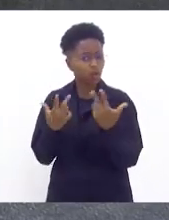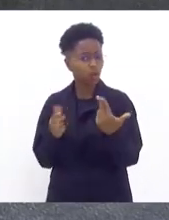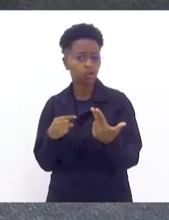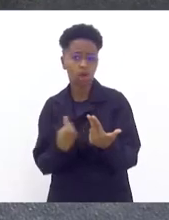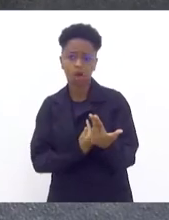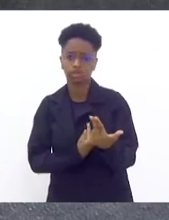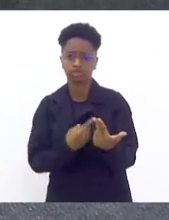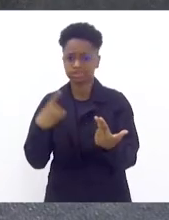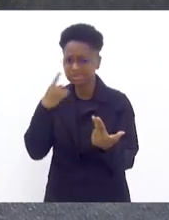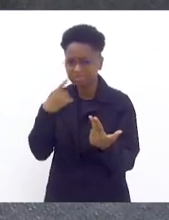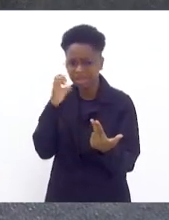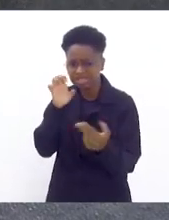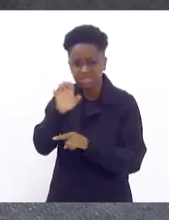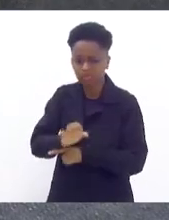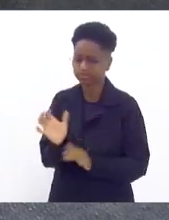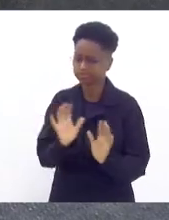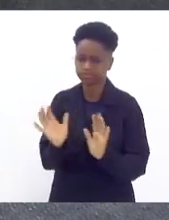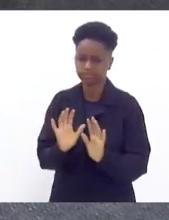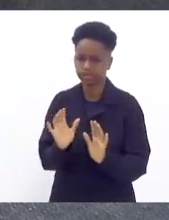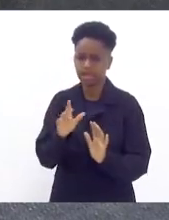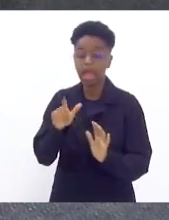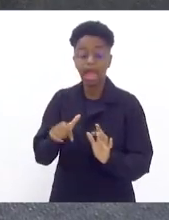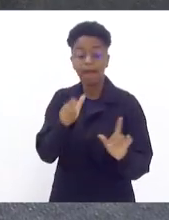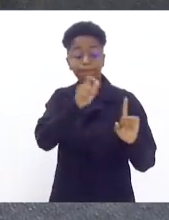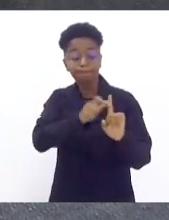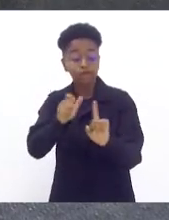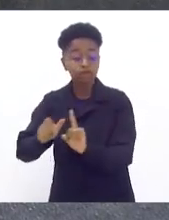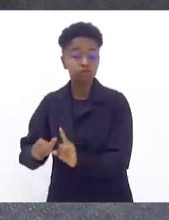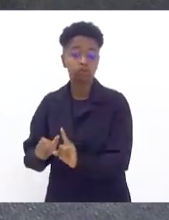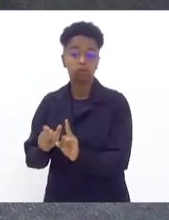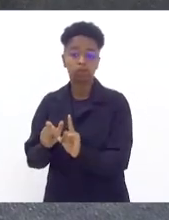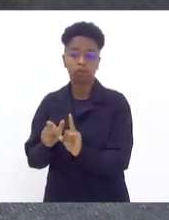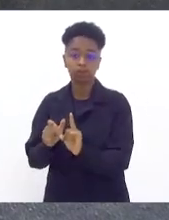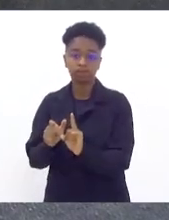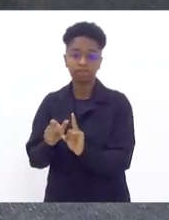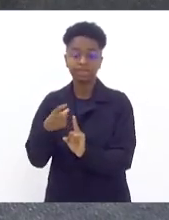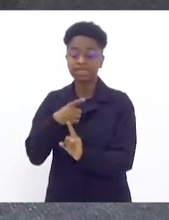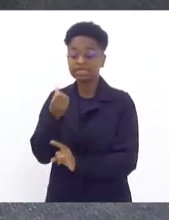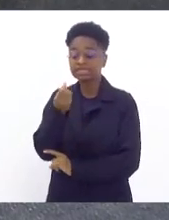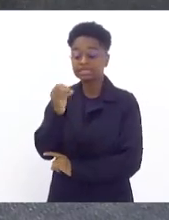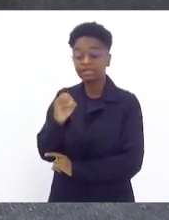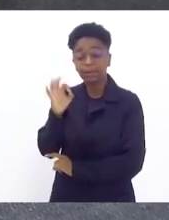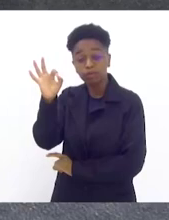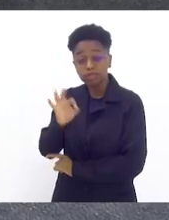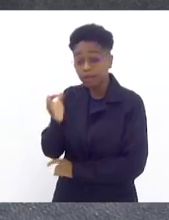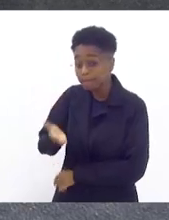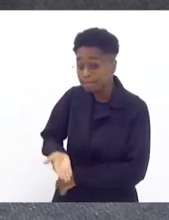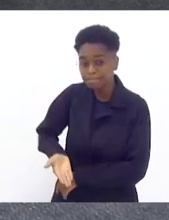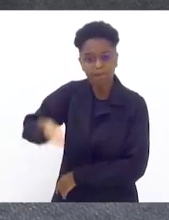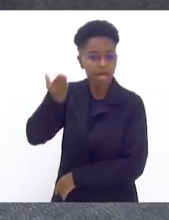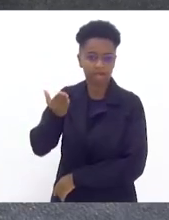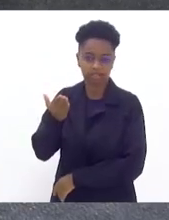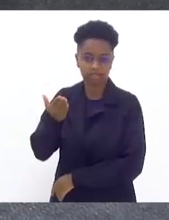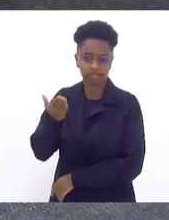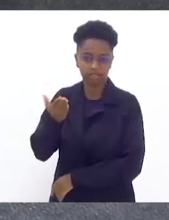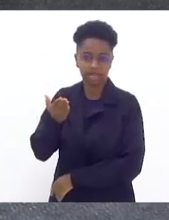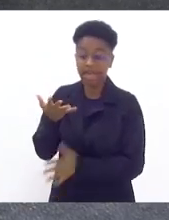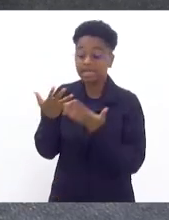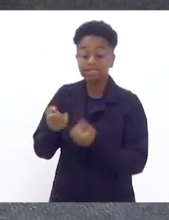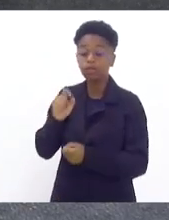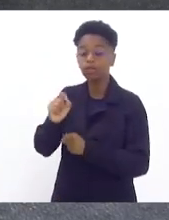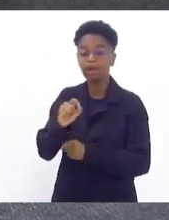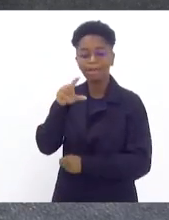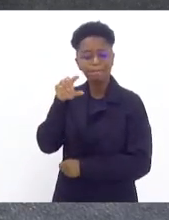deputados estaduais, não. De um universo de pessoas que mais de 60% dessas pessoas ganham